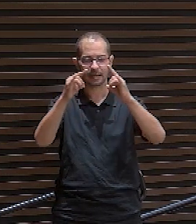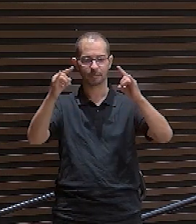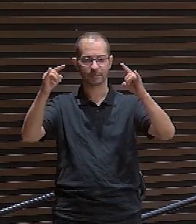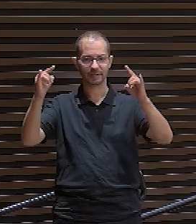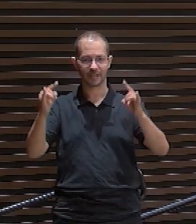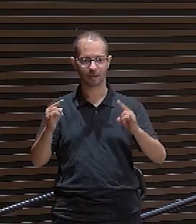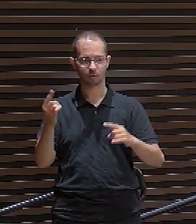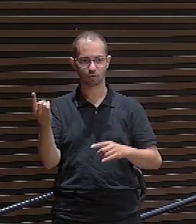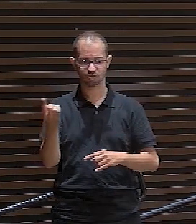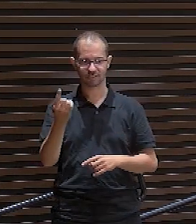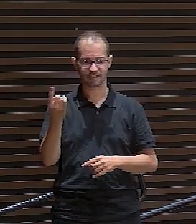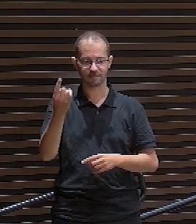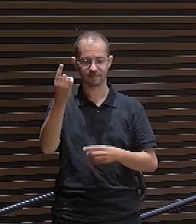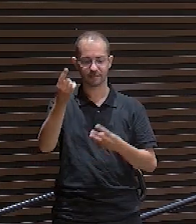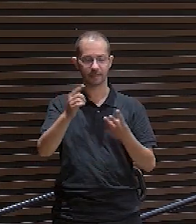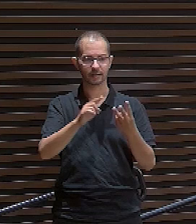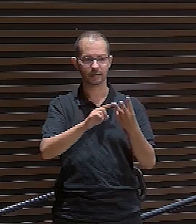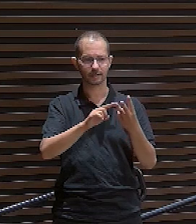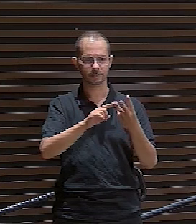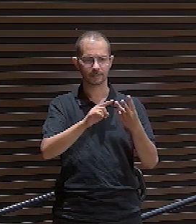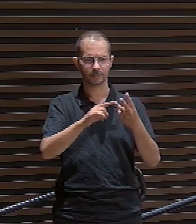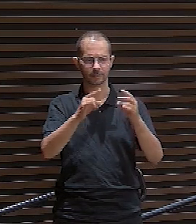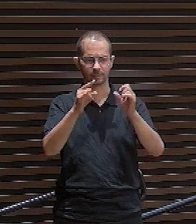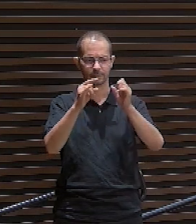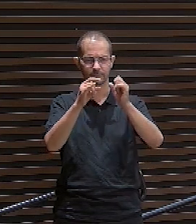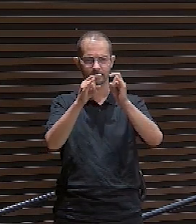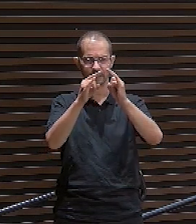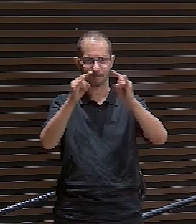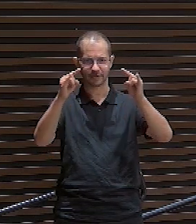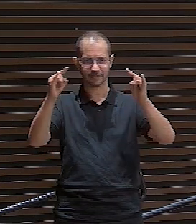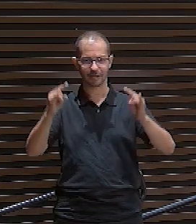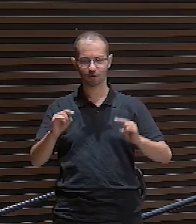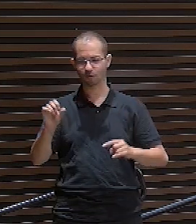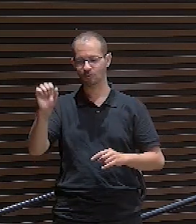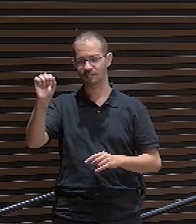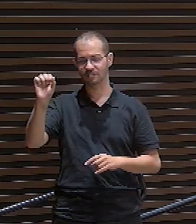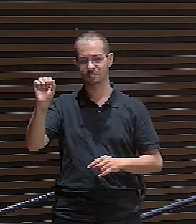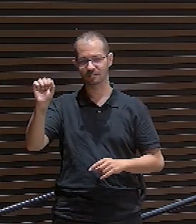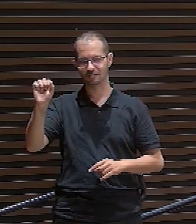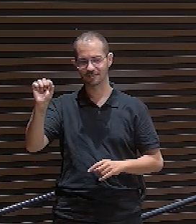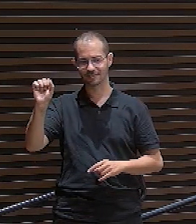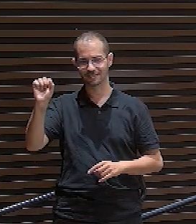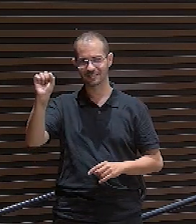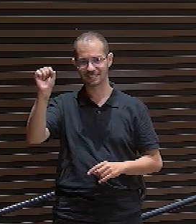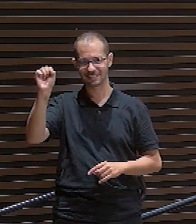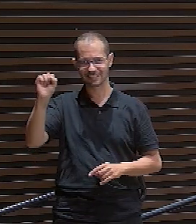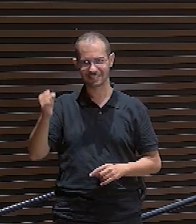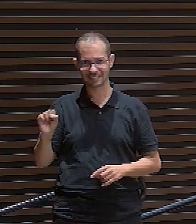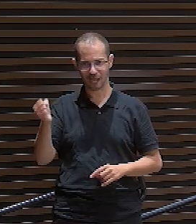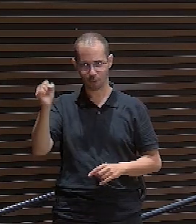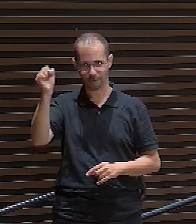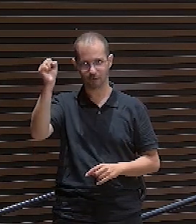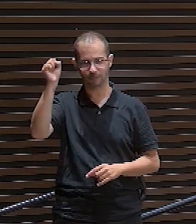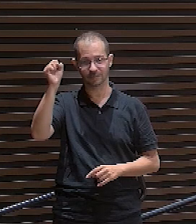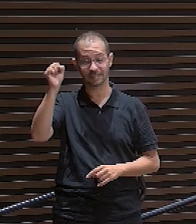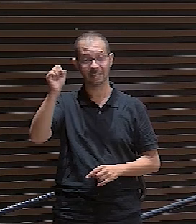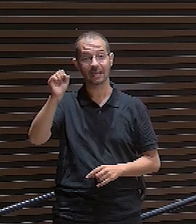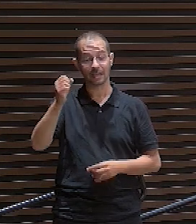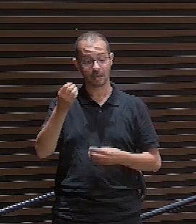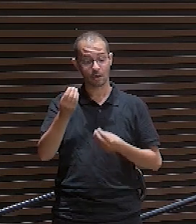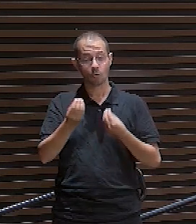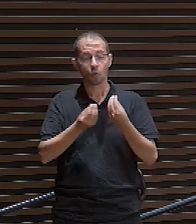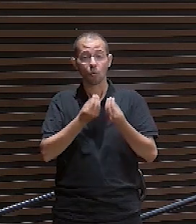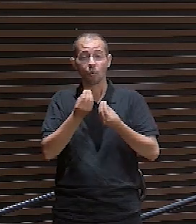e o tabernáculo de Salomão. E ele diz assim, quão amáveis são os teus tabernáculos, Senhor